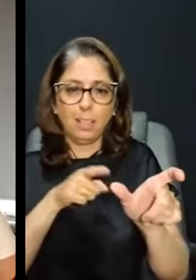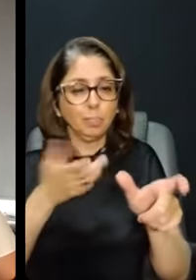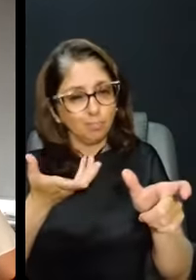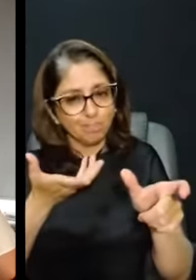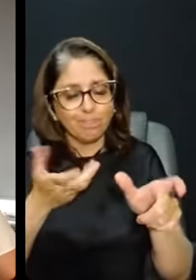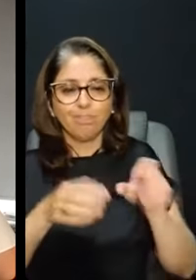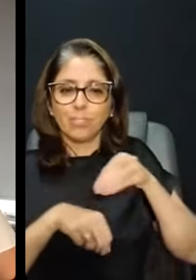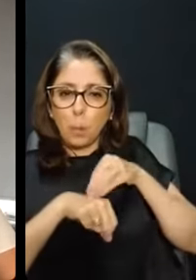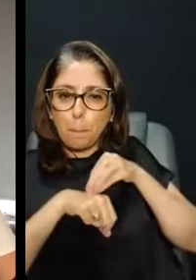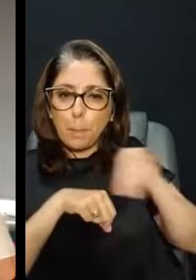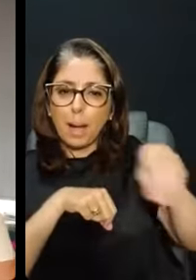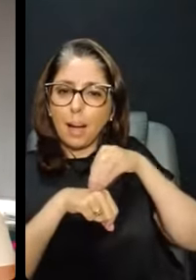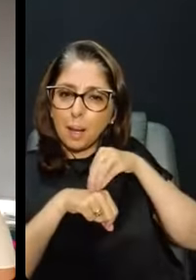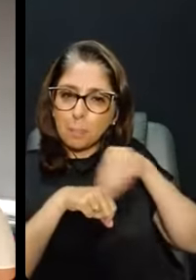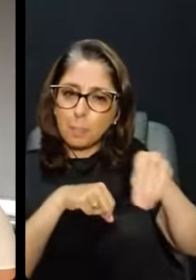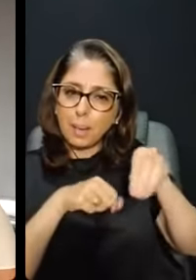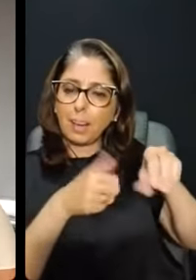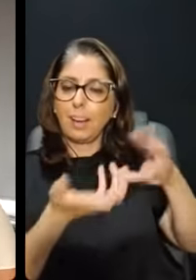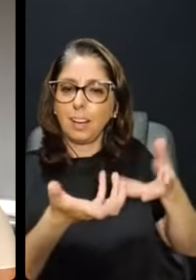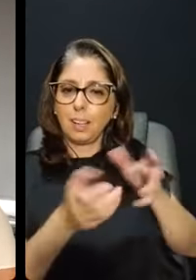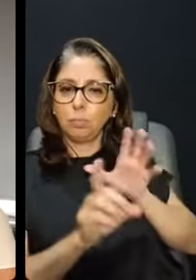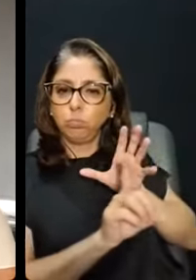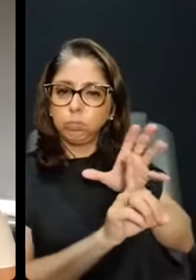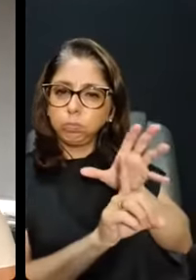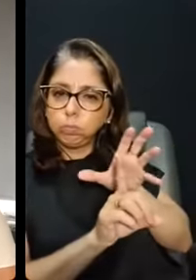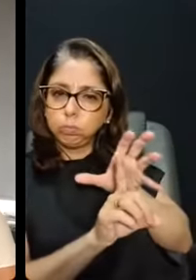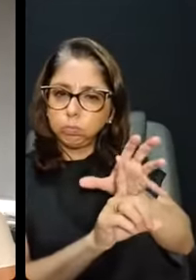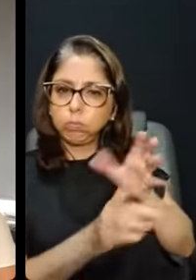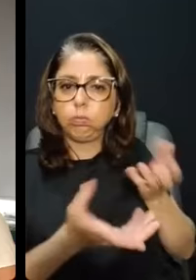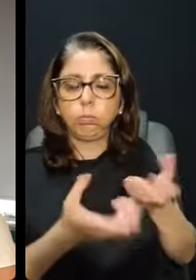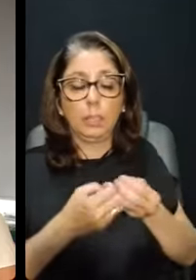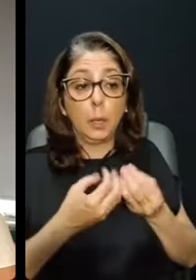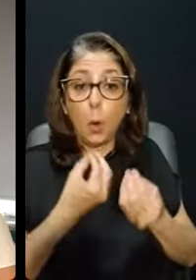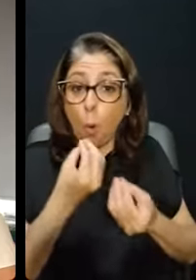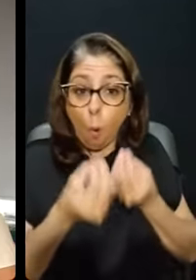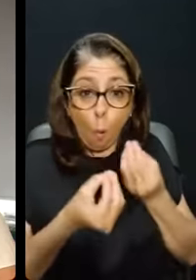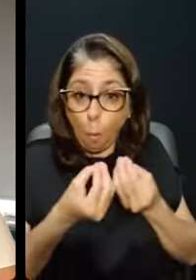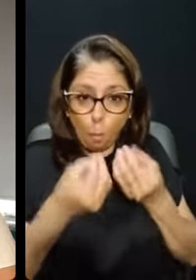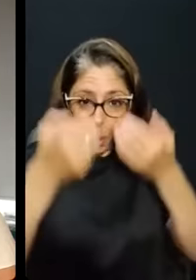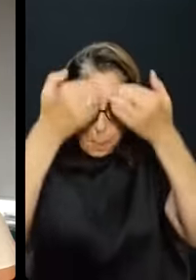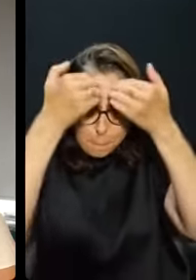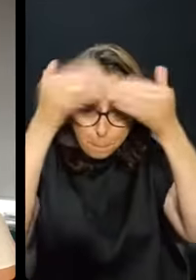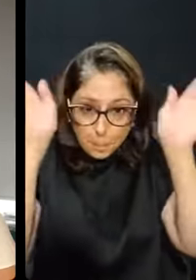né, de um conjunto de lentes que façam realmente essa mudança.